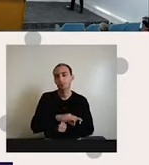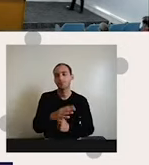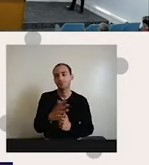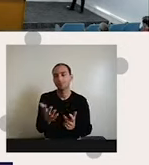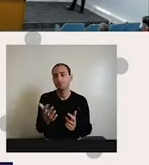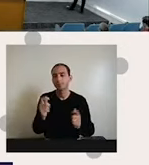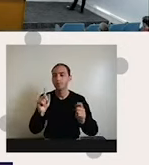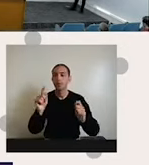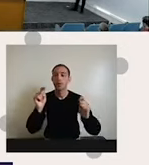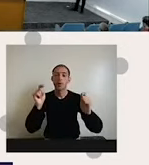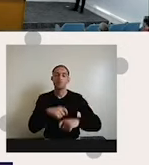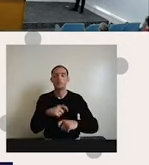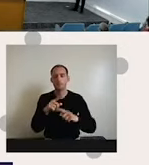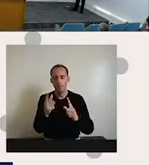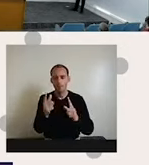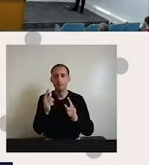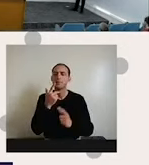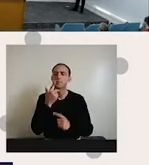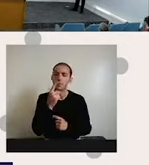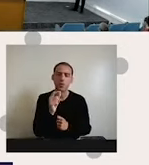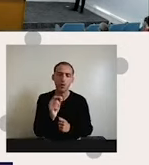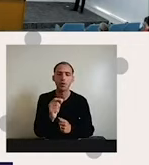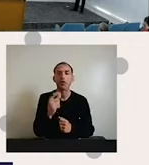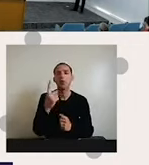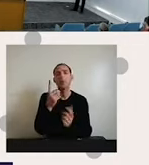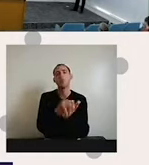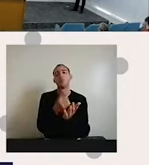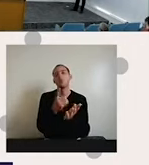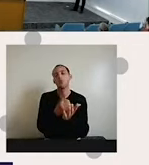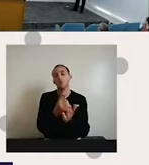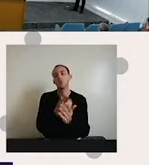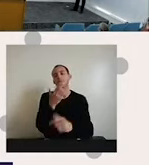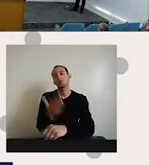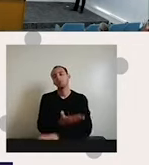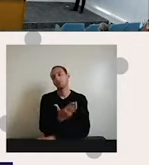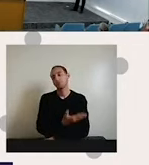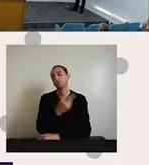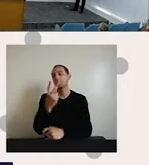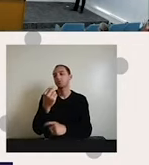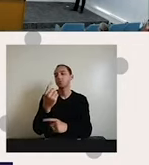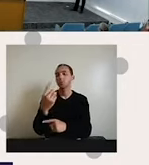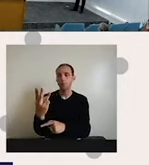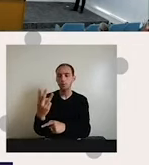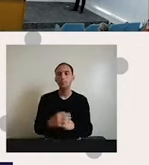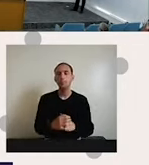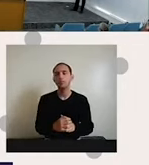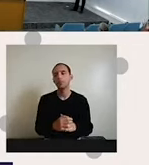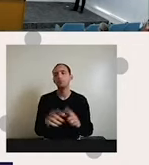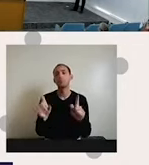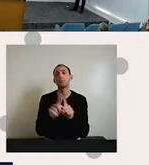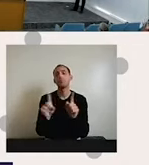de 2013, né? Mas que também traz aí as questões de fatores agravantes e atenuantes,